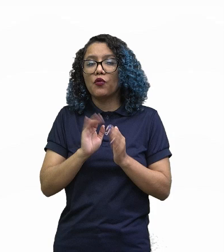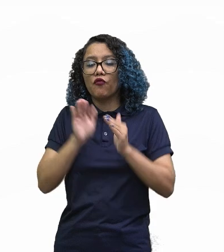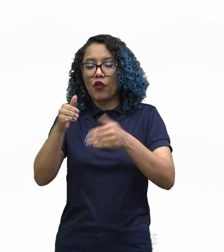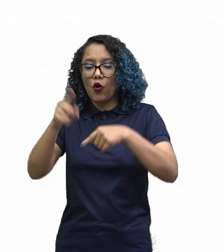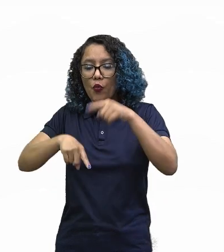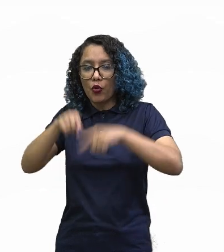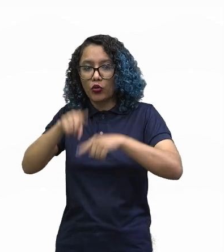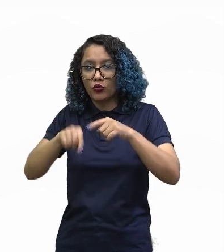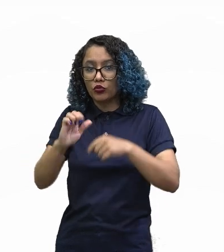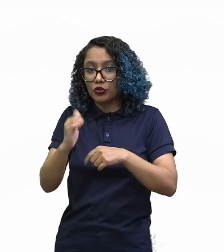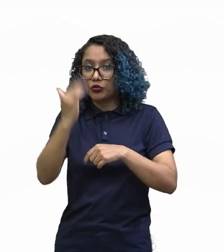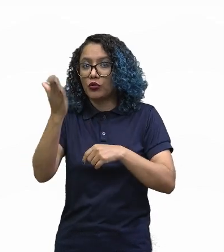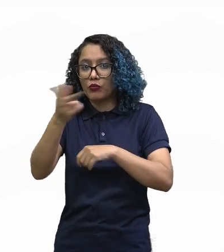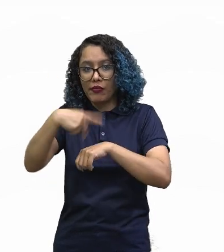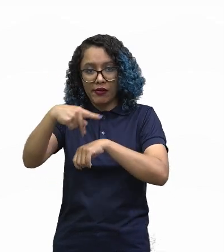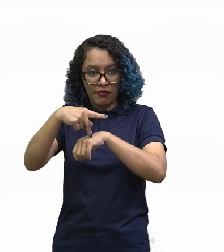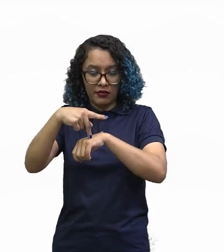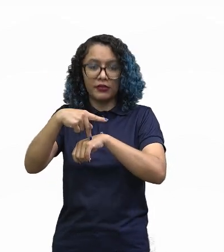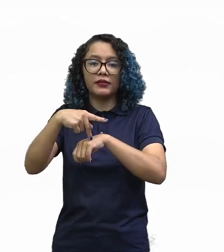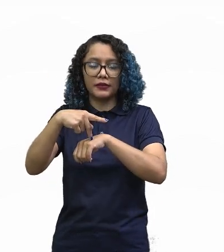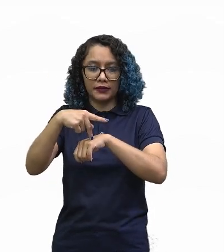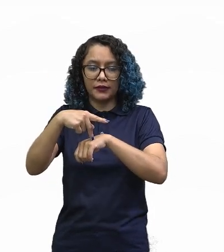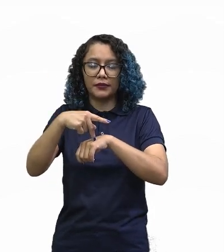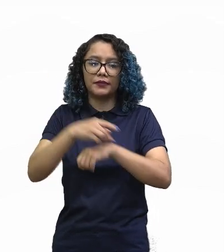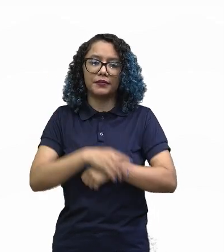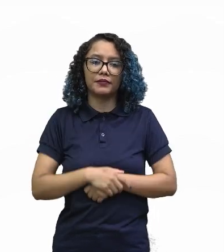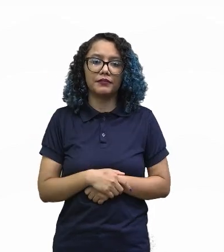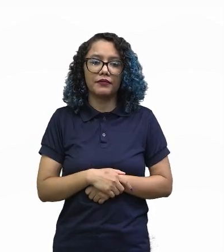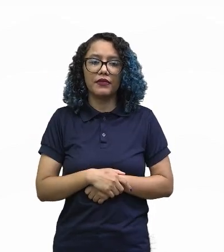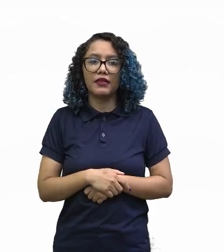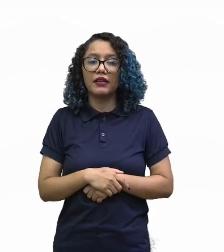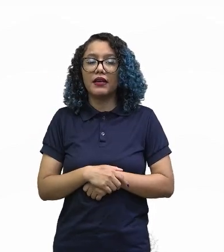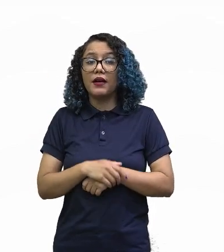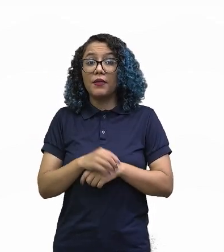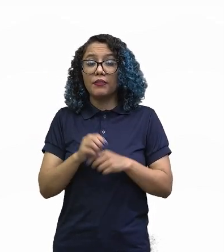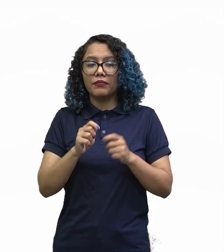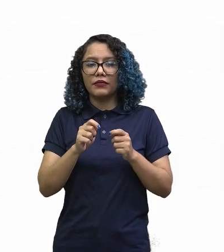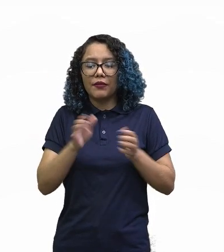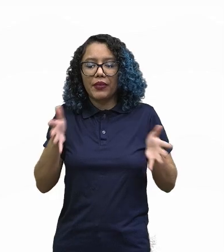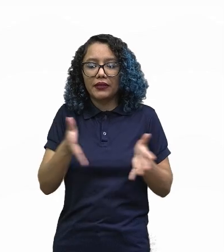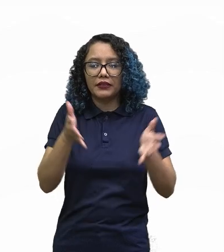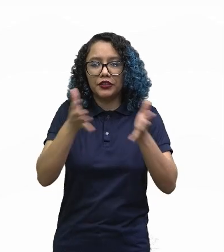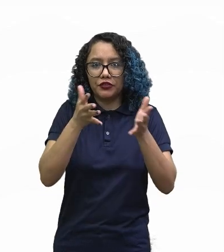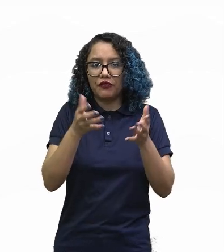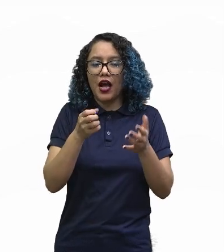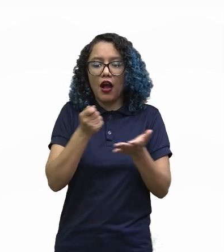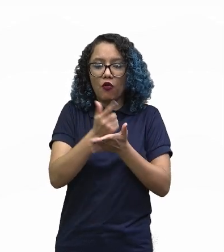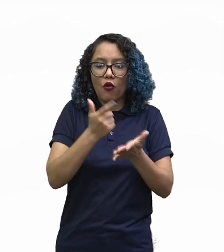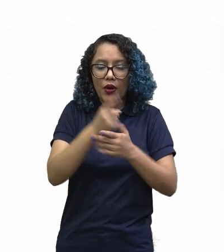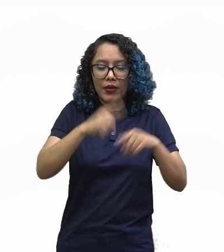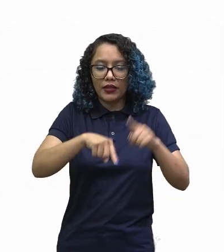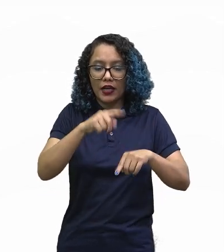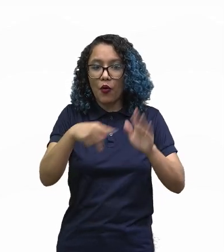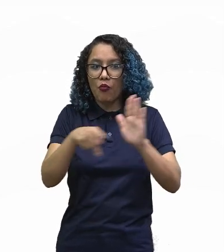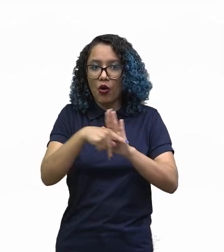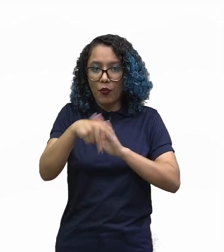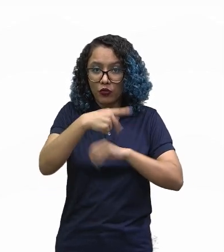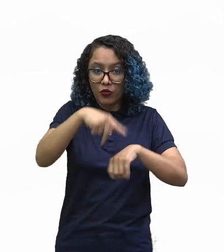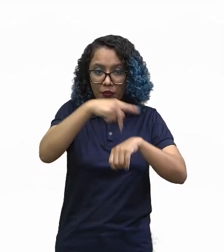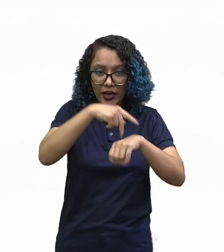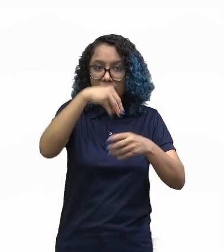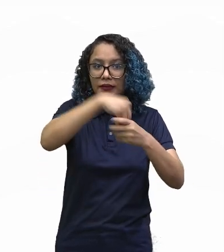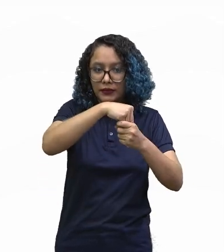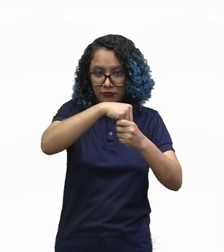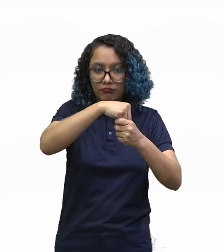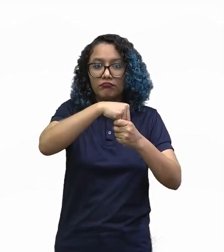né? Esse tinha como objetivo com que as pessoas comprassem mais os produtos nacionais. Além dos pactos